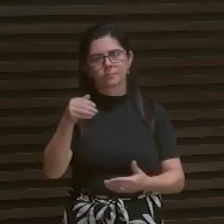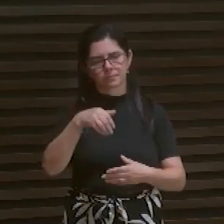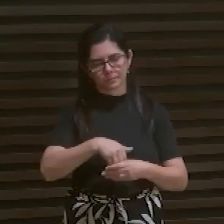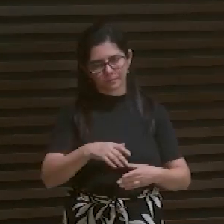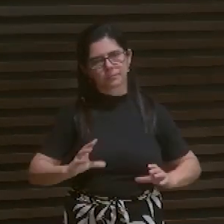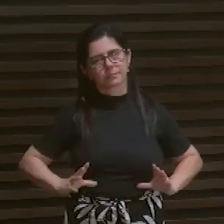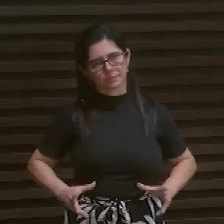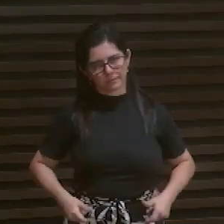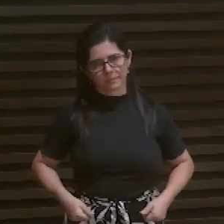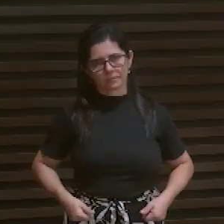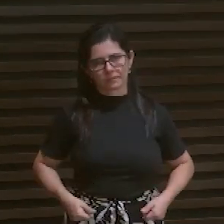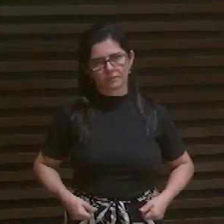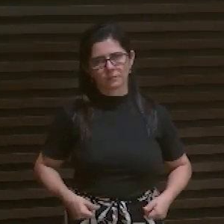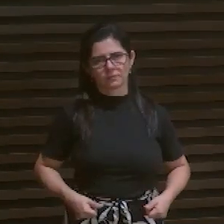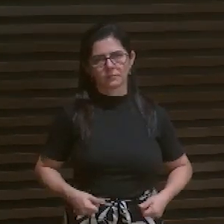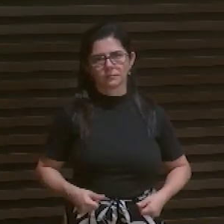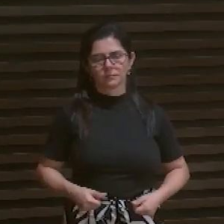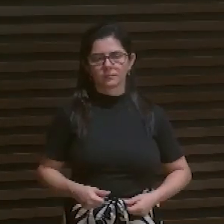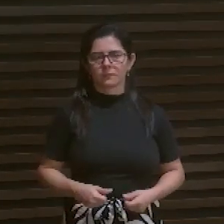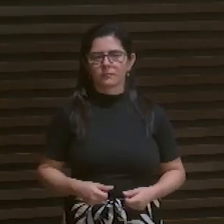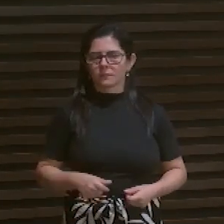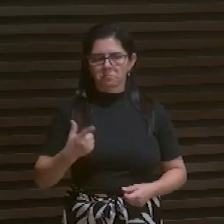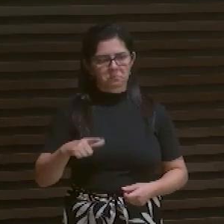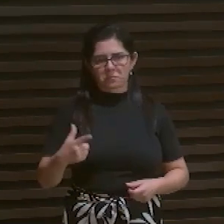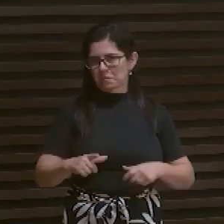Te garanto uma coisa, não existe função